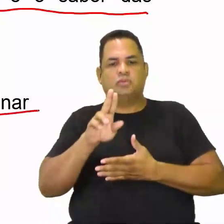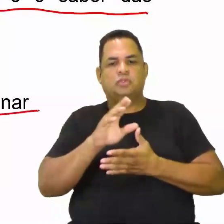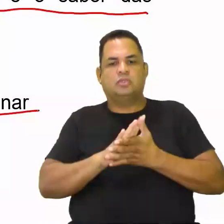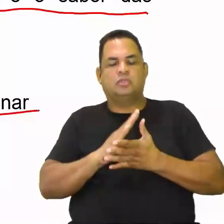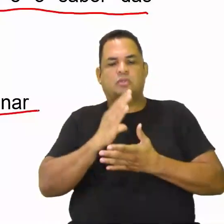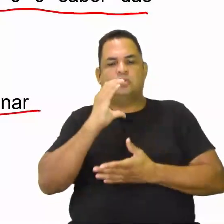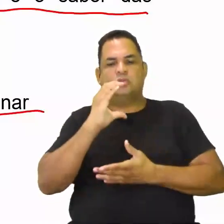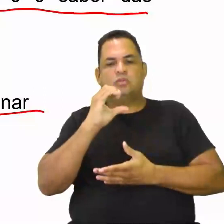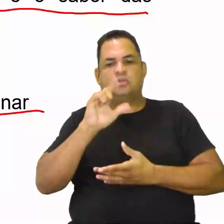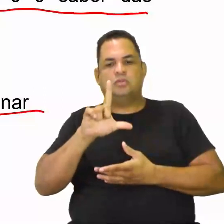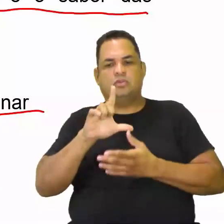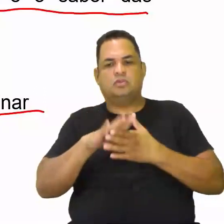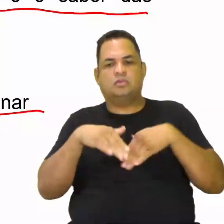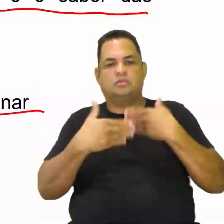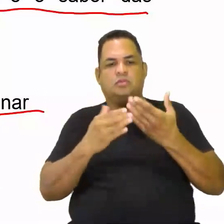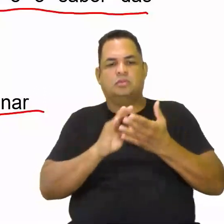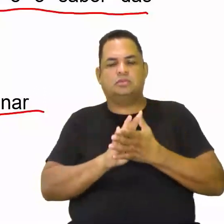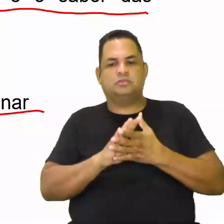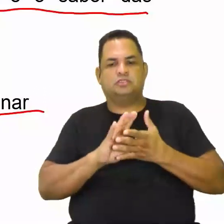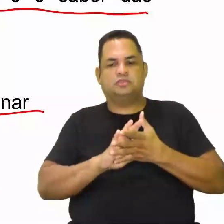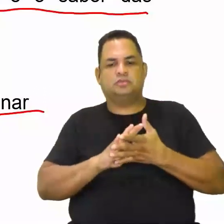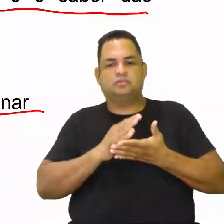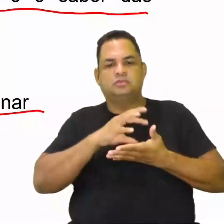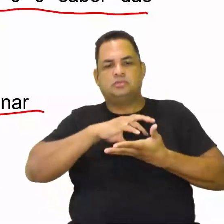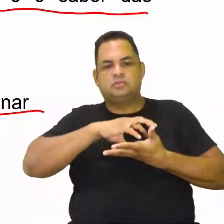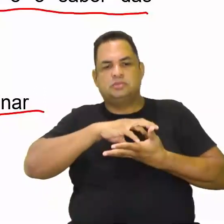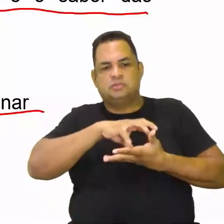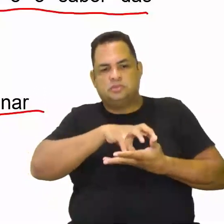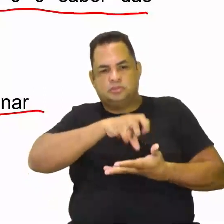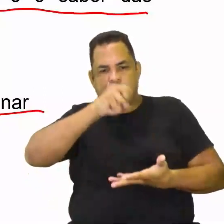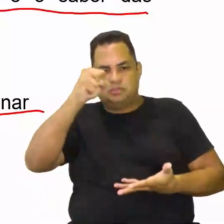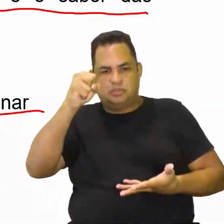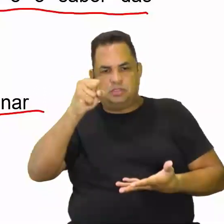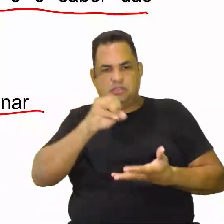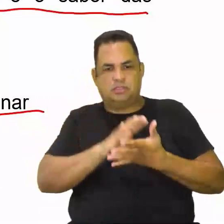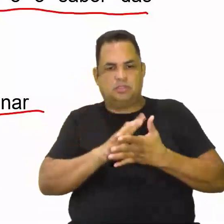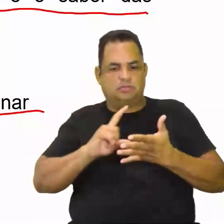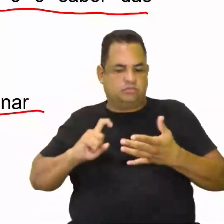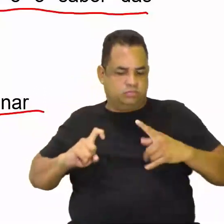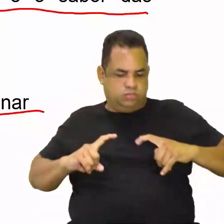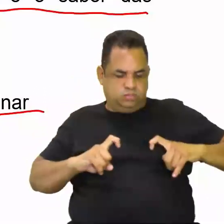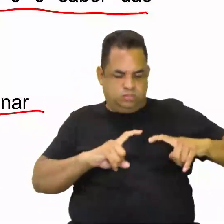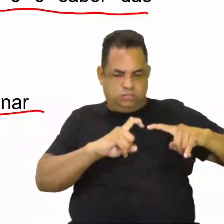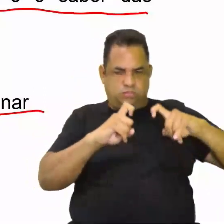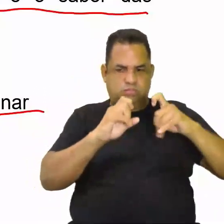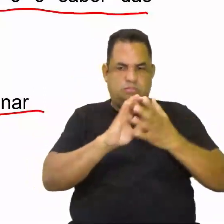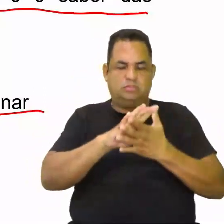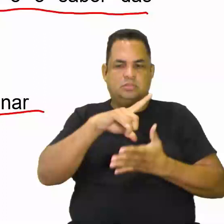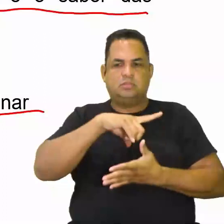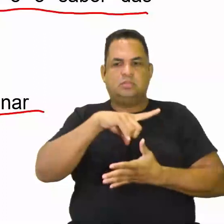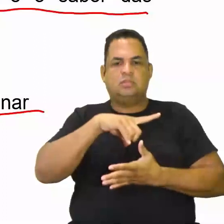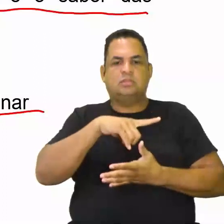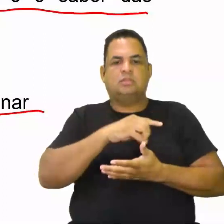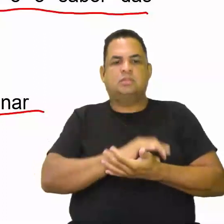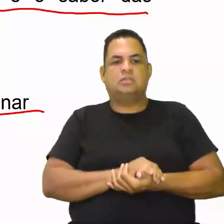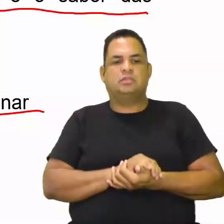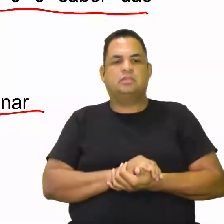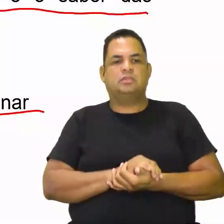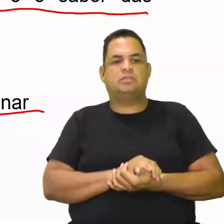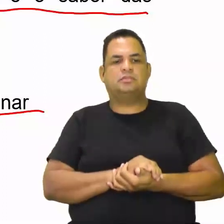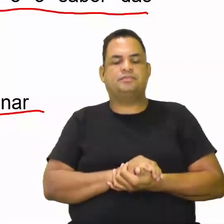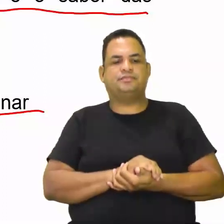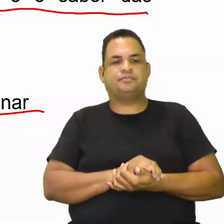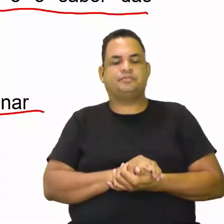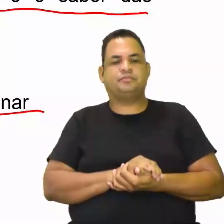cloro na água para tirar ou eliminar os micro-organismos presentes. Então, além